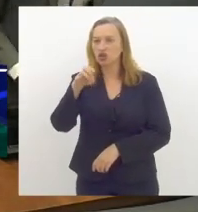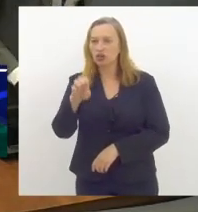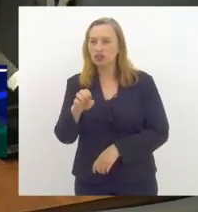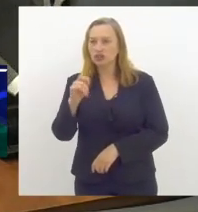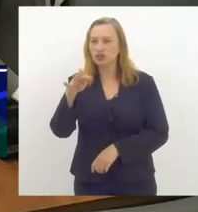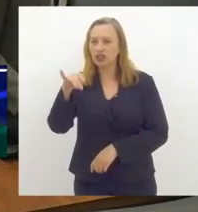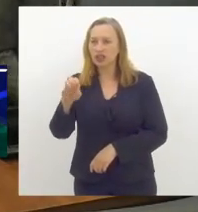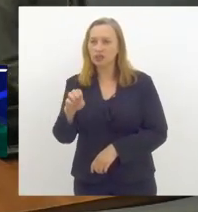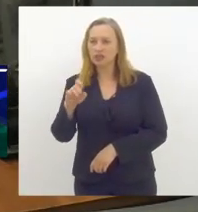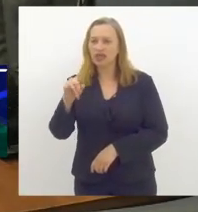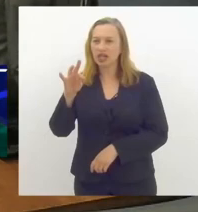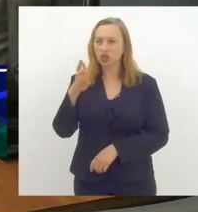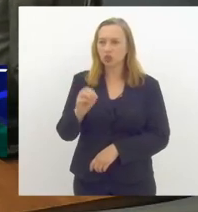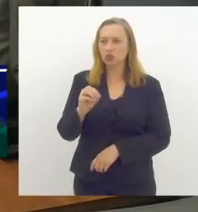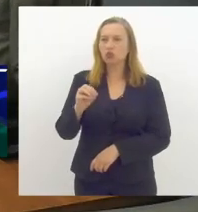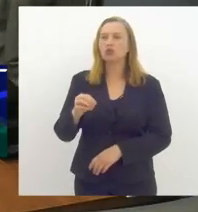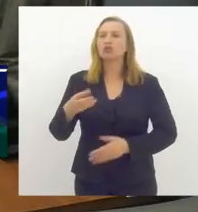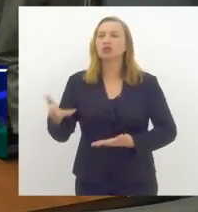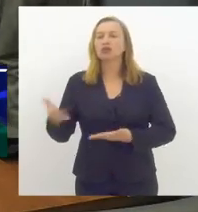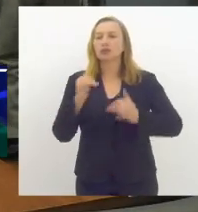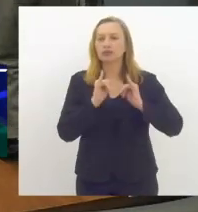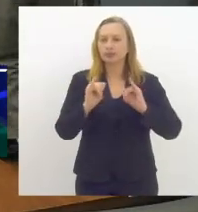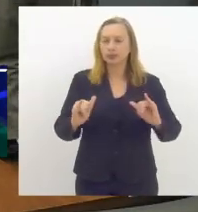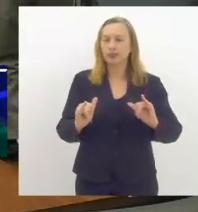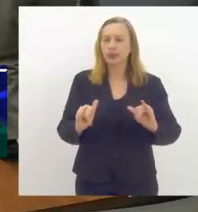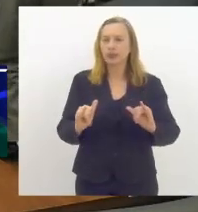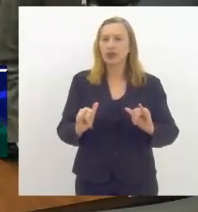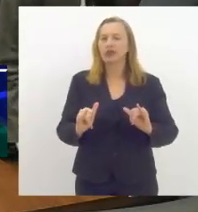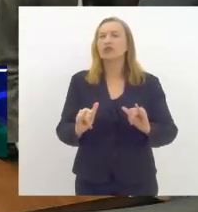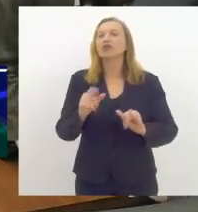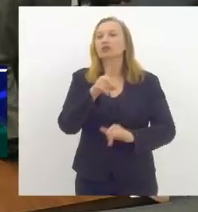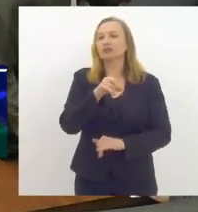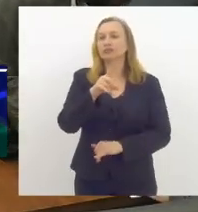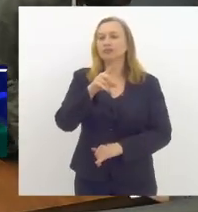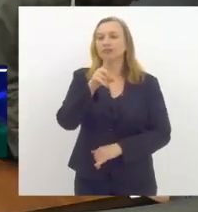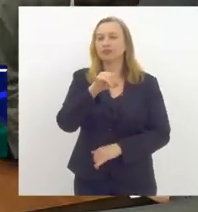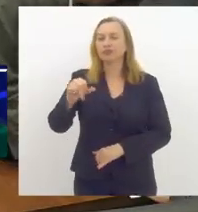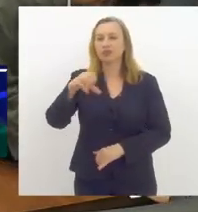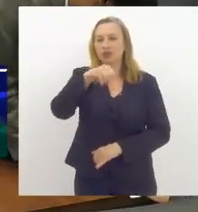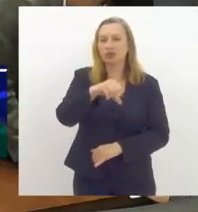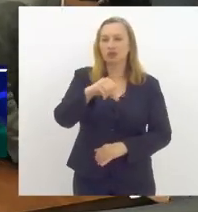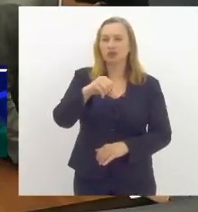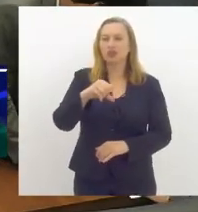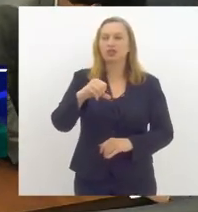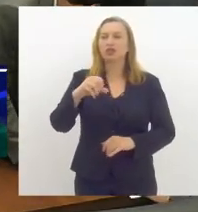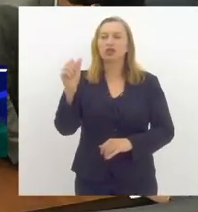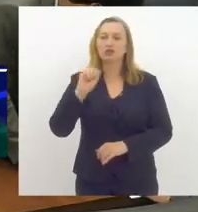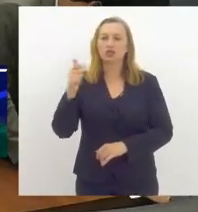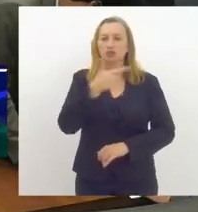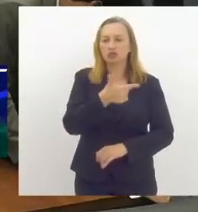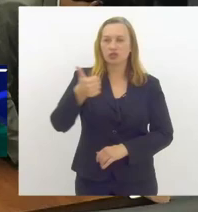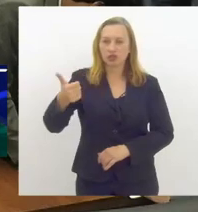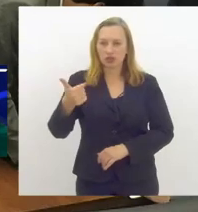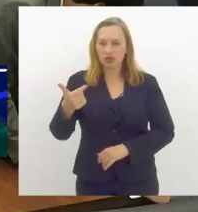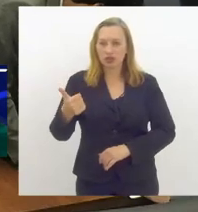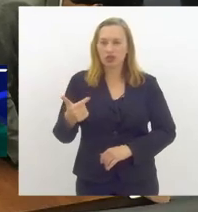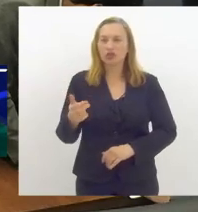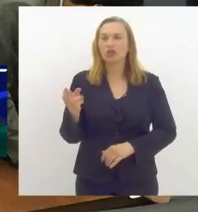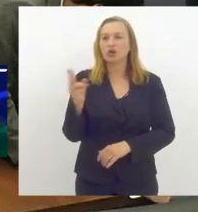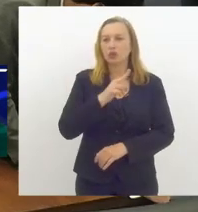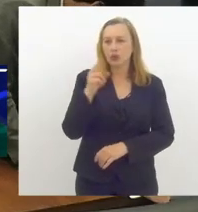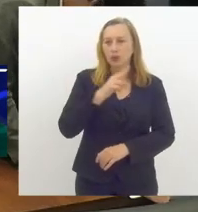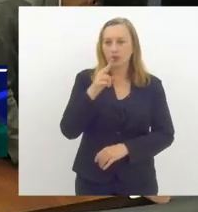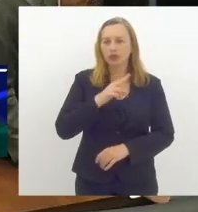nós não vamos dar pauta anuncio sessão ordinária do dia nove de agosto 2022 em regime de urgência